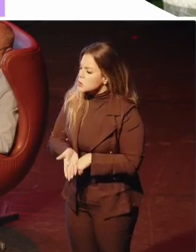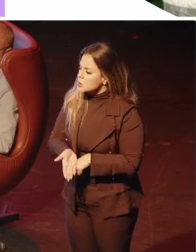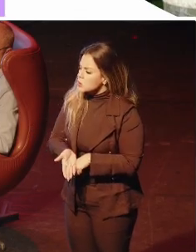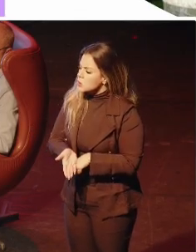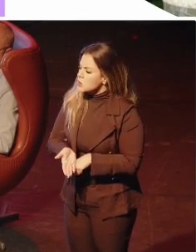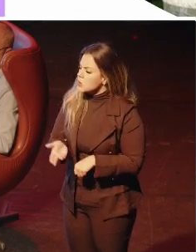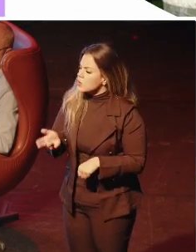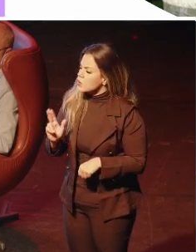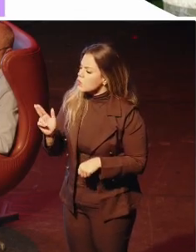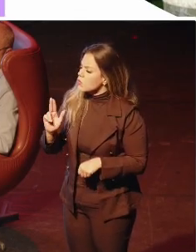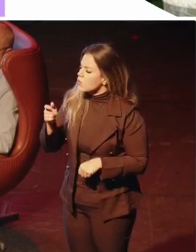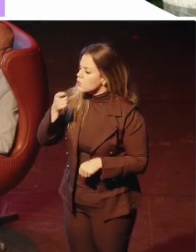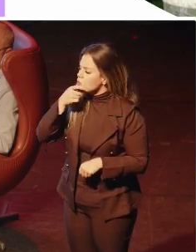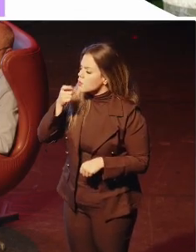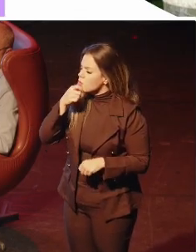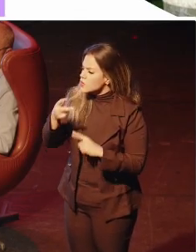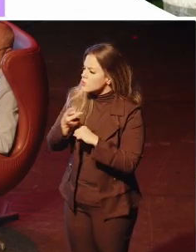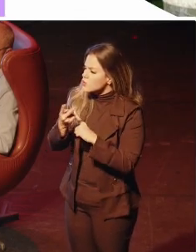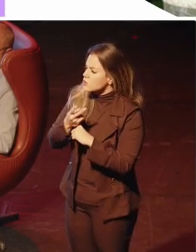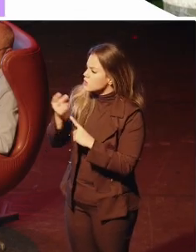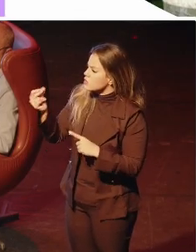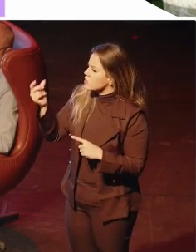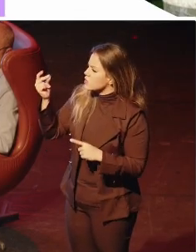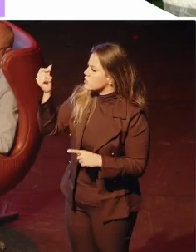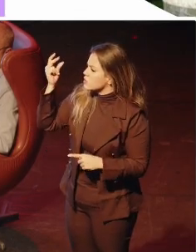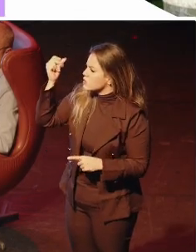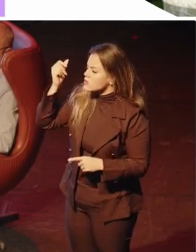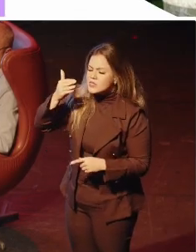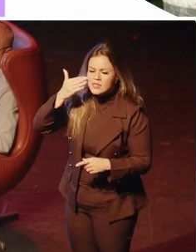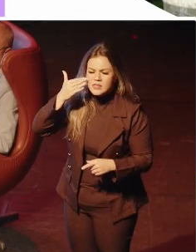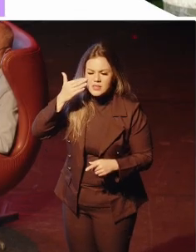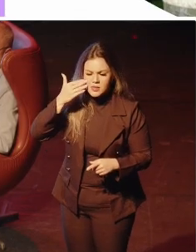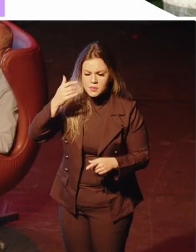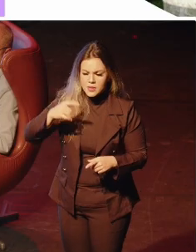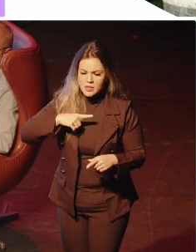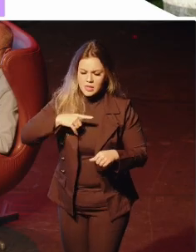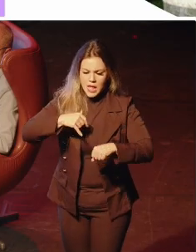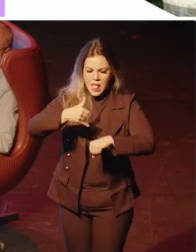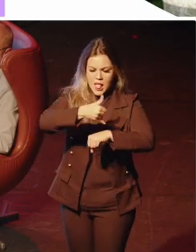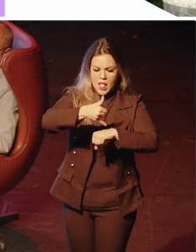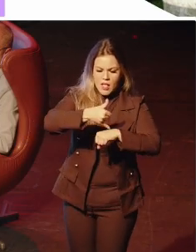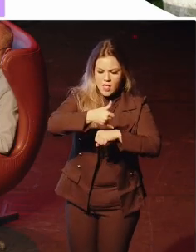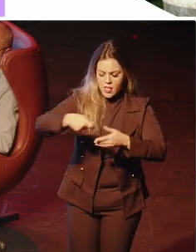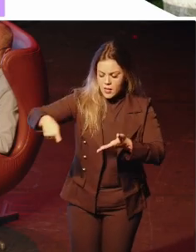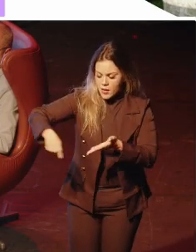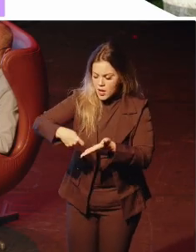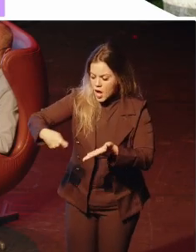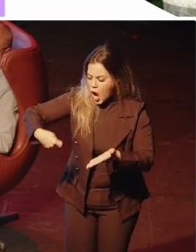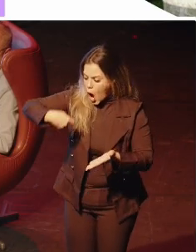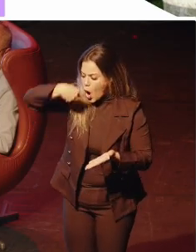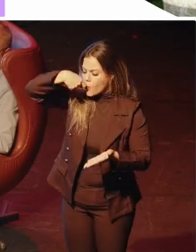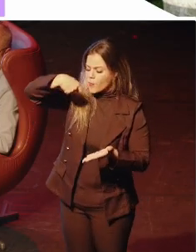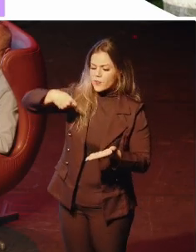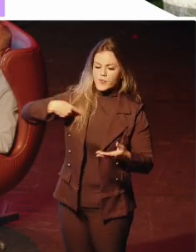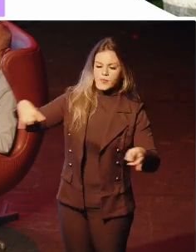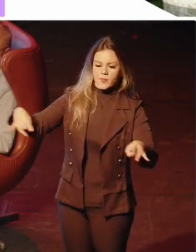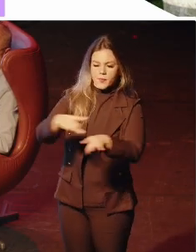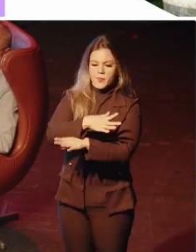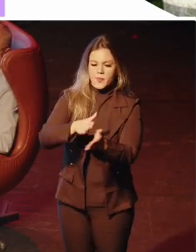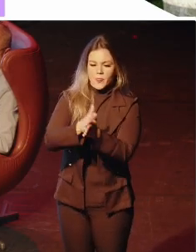na internet, colher de sopa de vinagre de manhã. Não adianta,